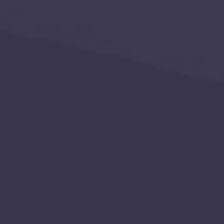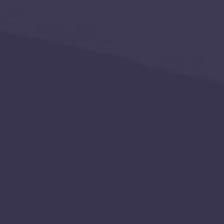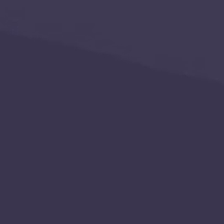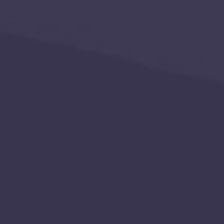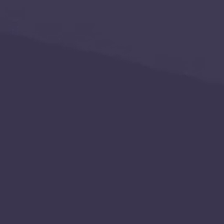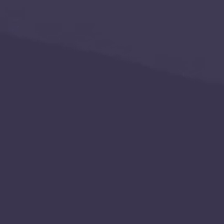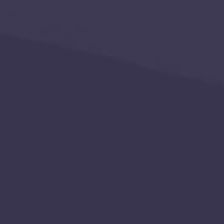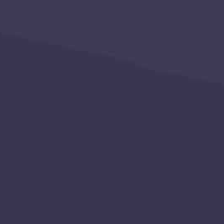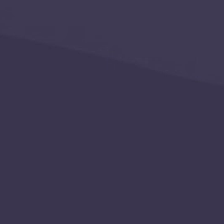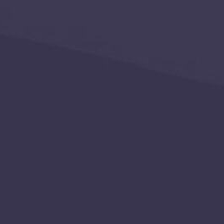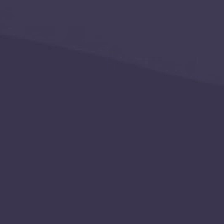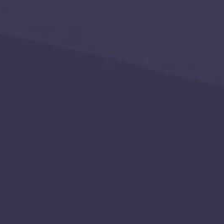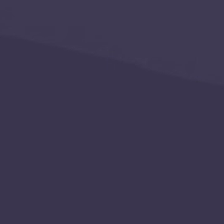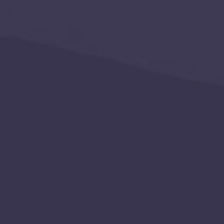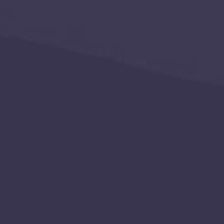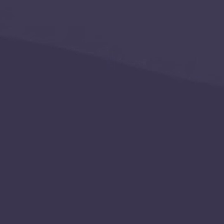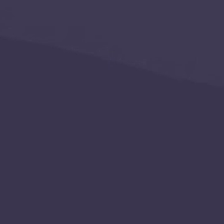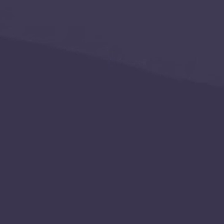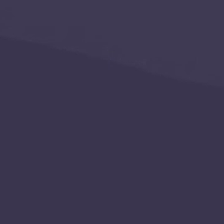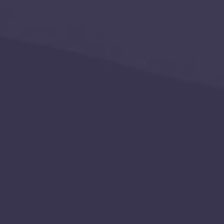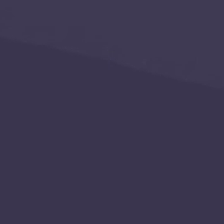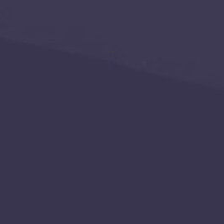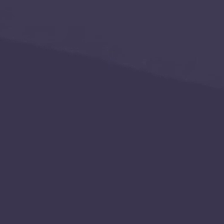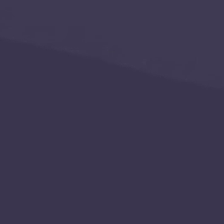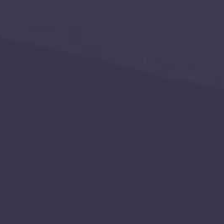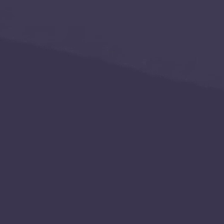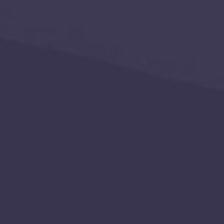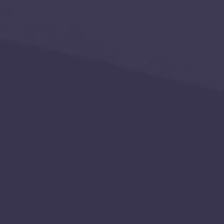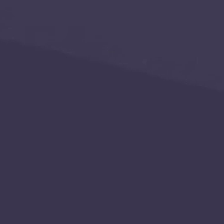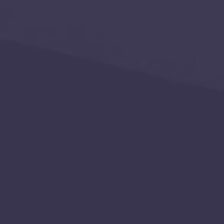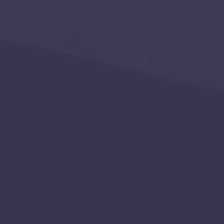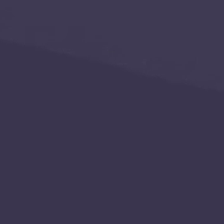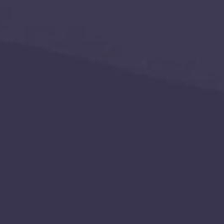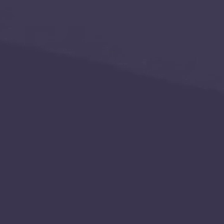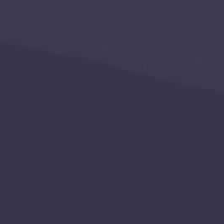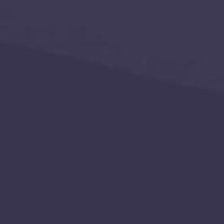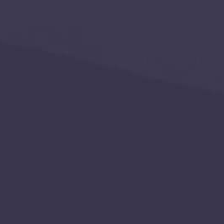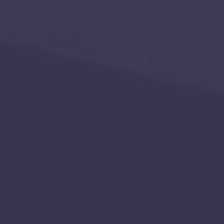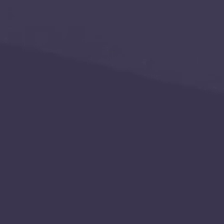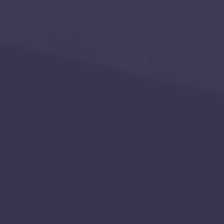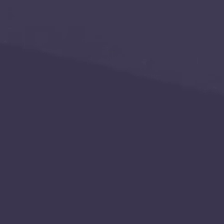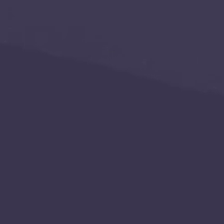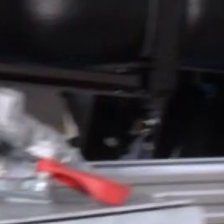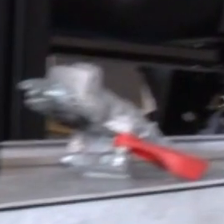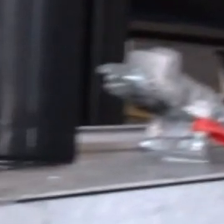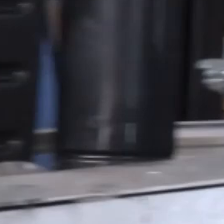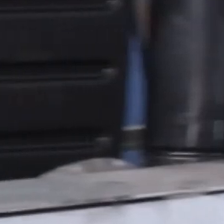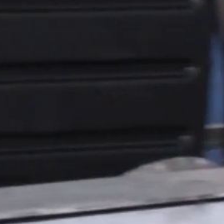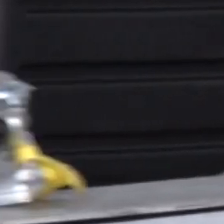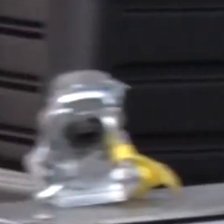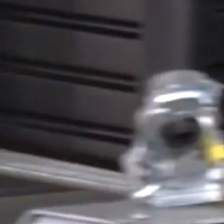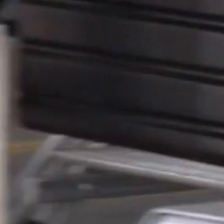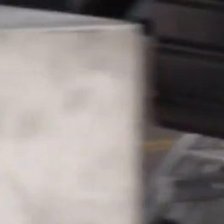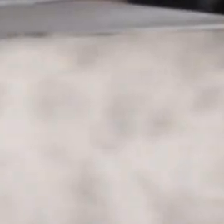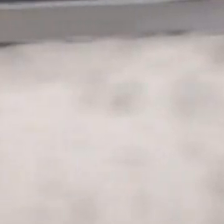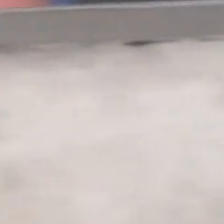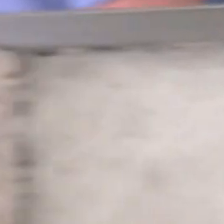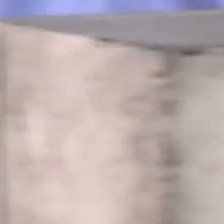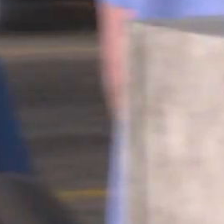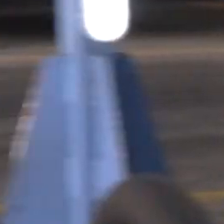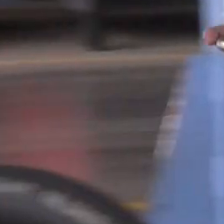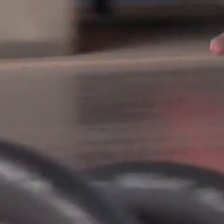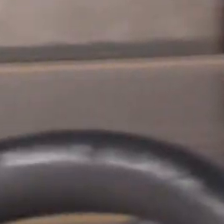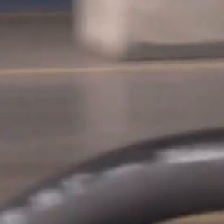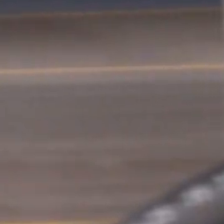da Marco Polo, né? Se imaginava como soldadora um tempo atrás ou não? Não, quando eu entrei na Marco Polo, eu entrei como auxiliar de produção, né? Nunca